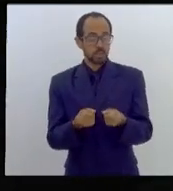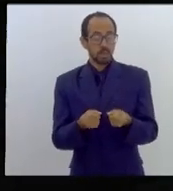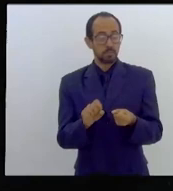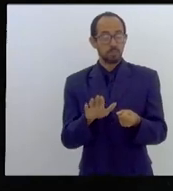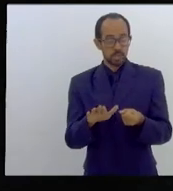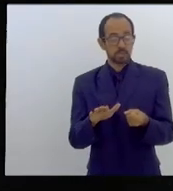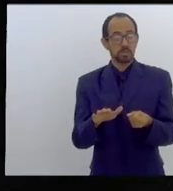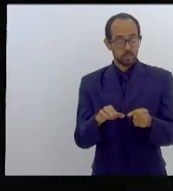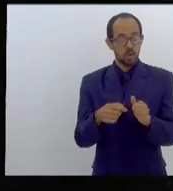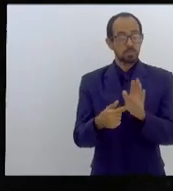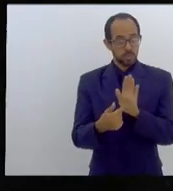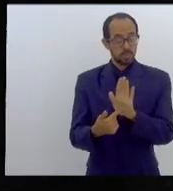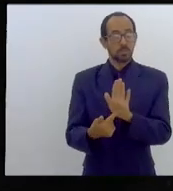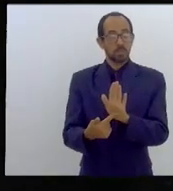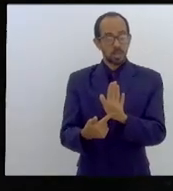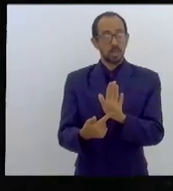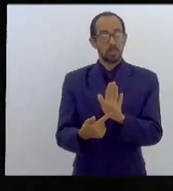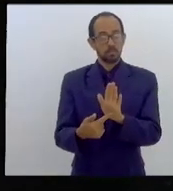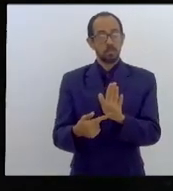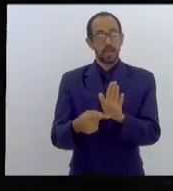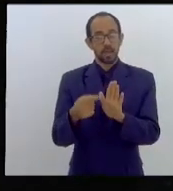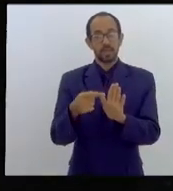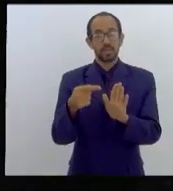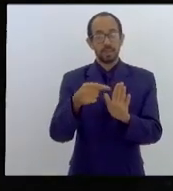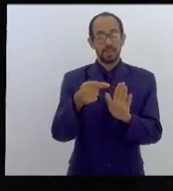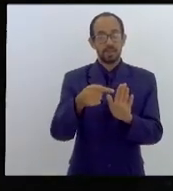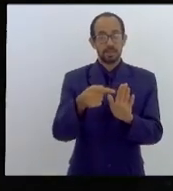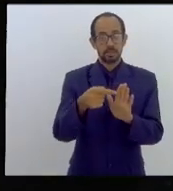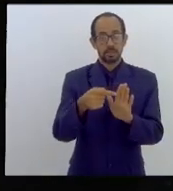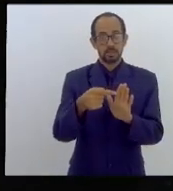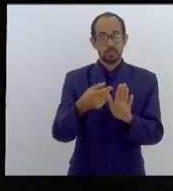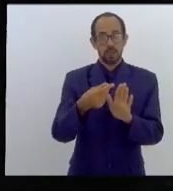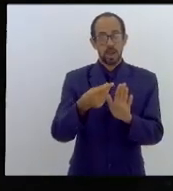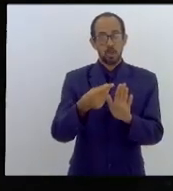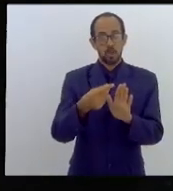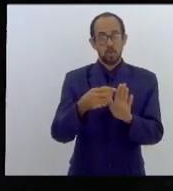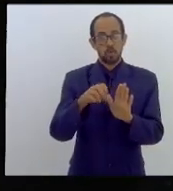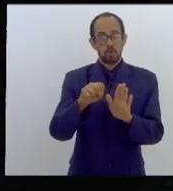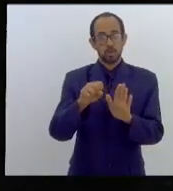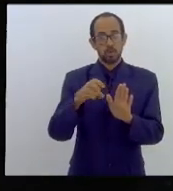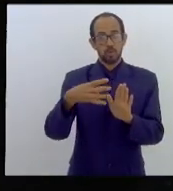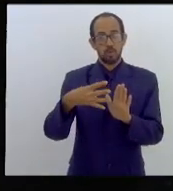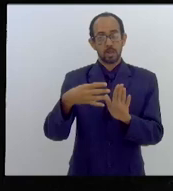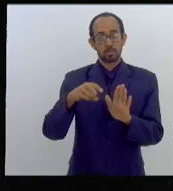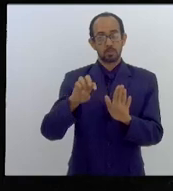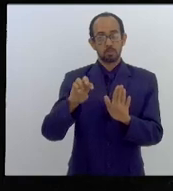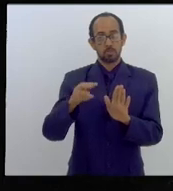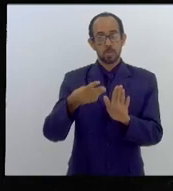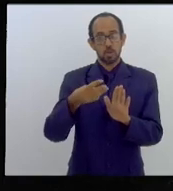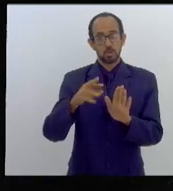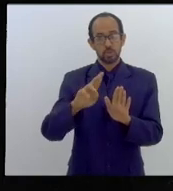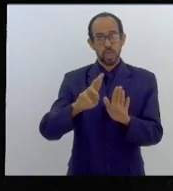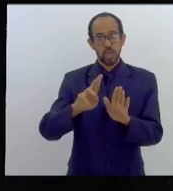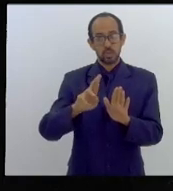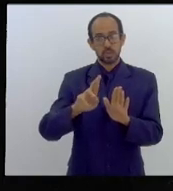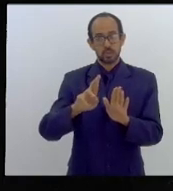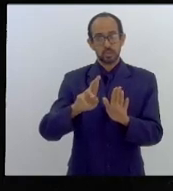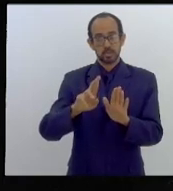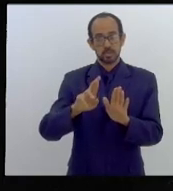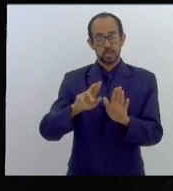apresentei aí a emenda, né, para que esse valor de 84 milhões